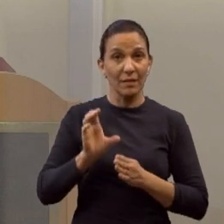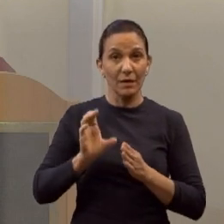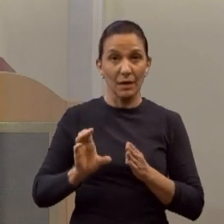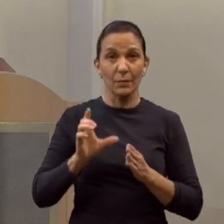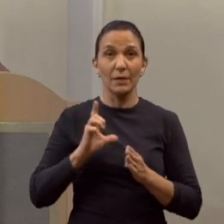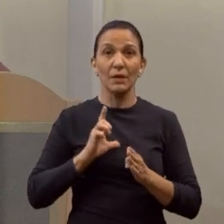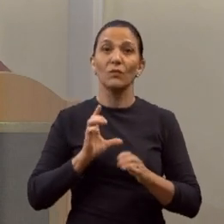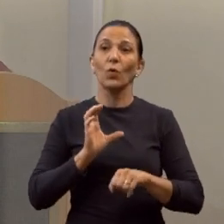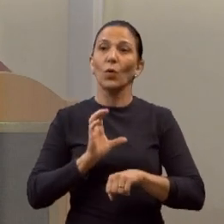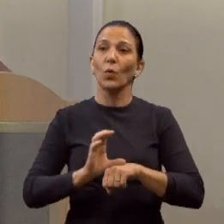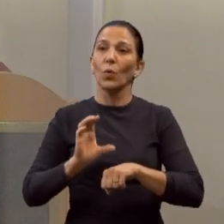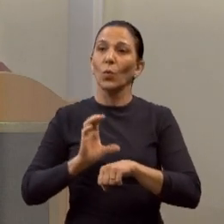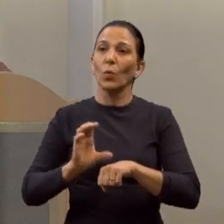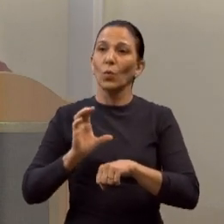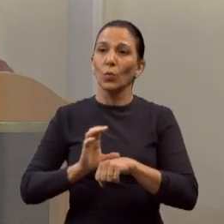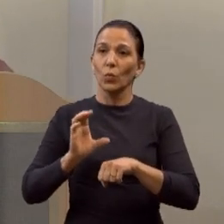de